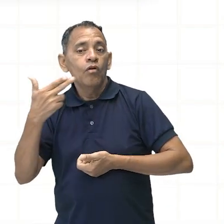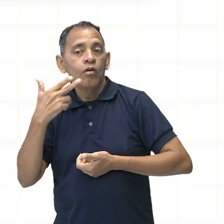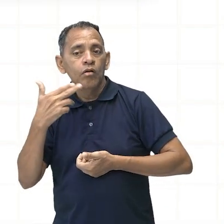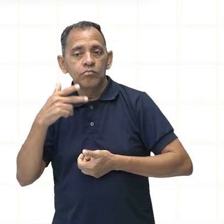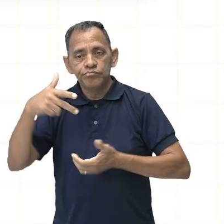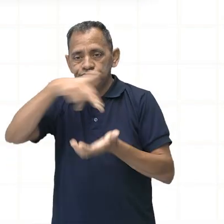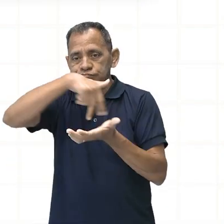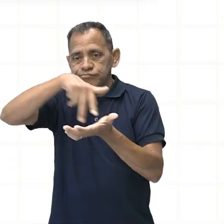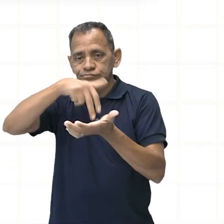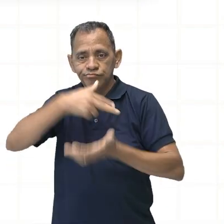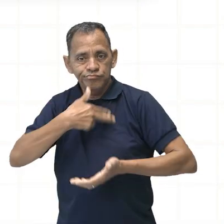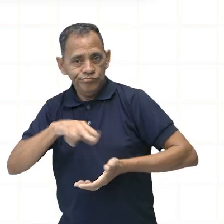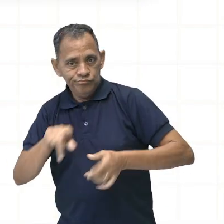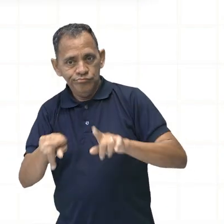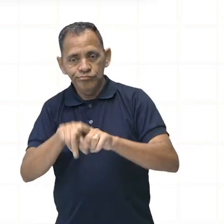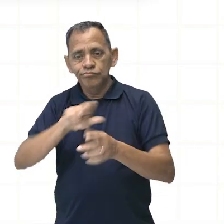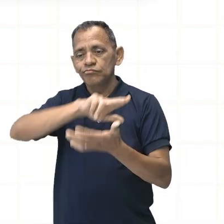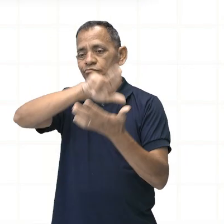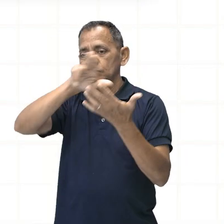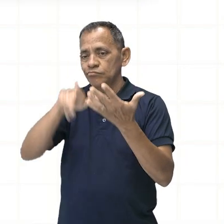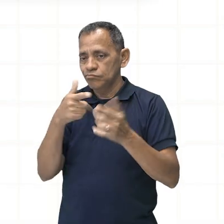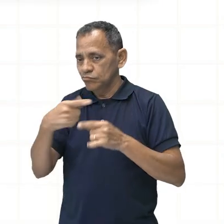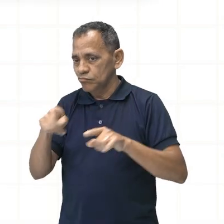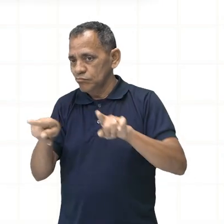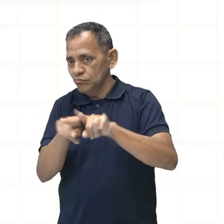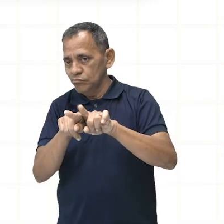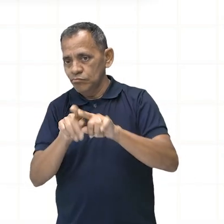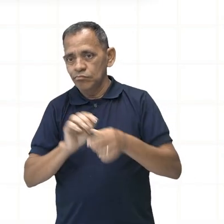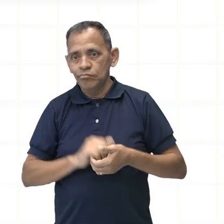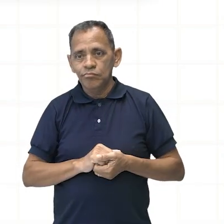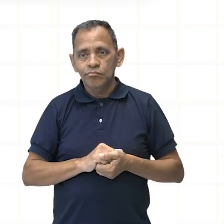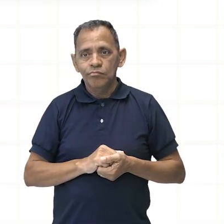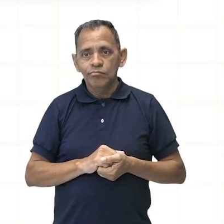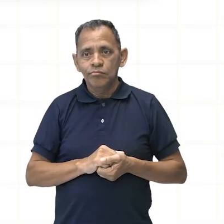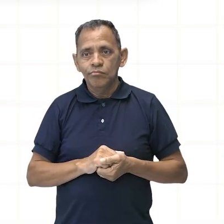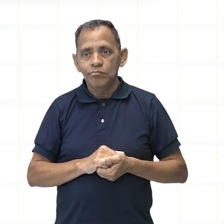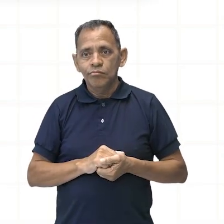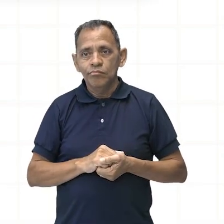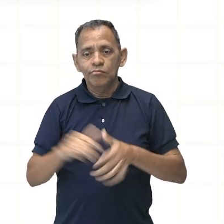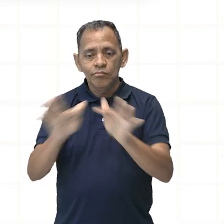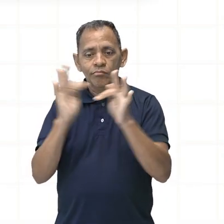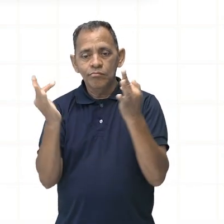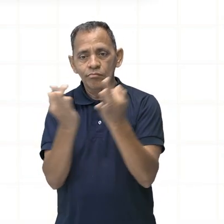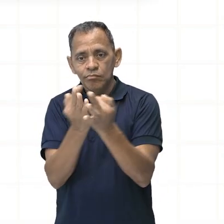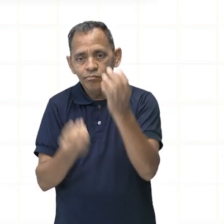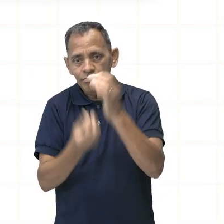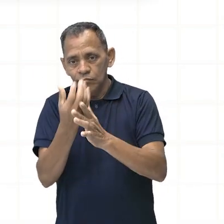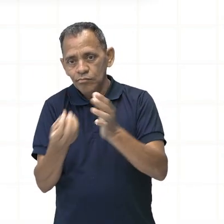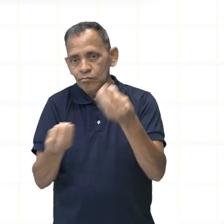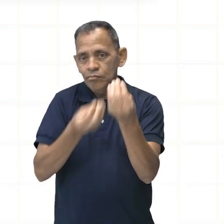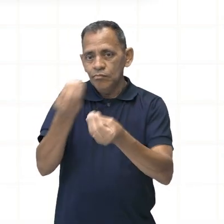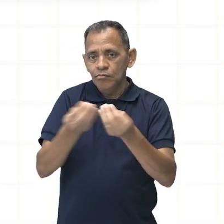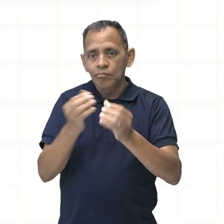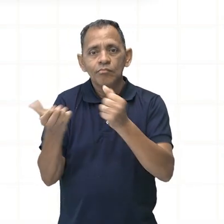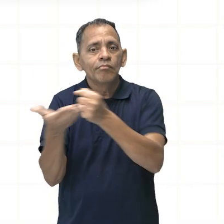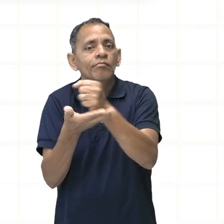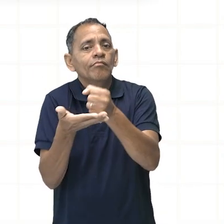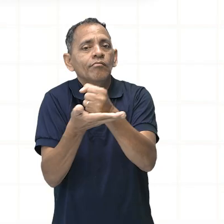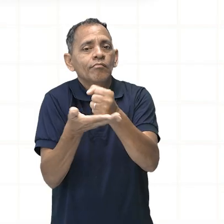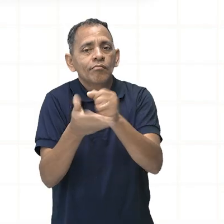danças, religiões, entre outros, certo? Bem, as famílias elas são formadas